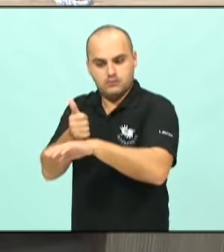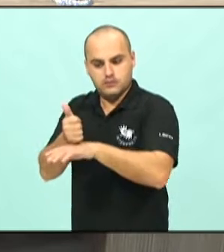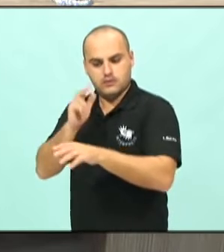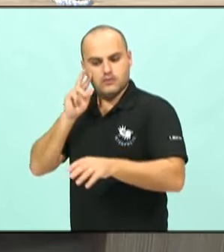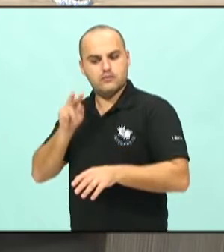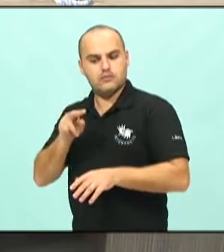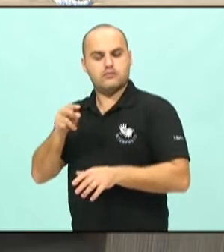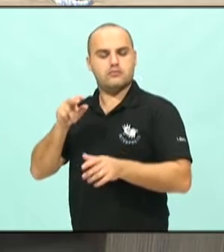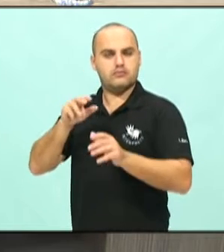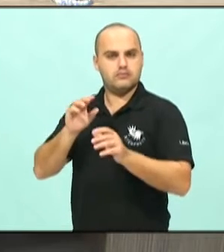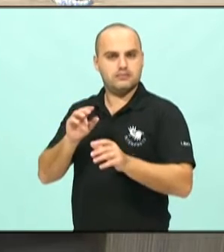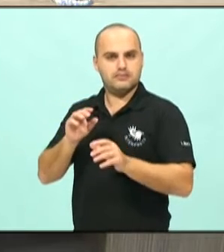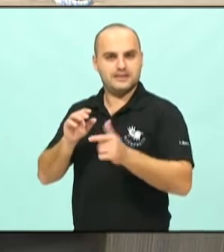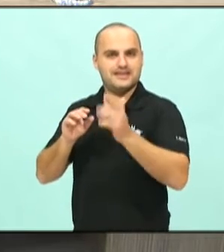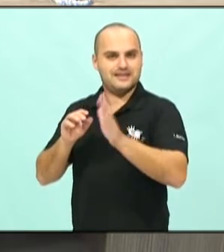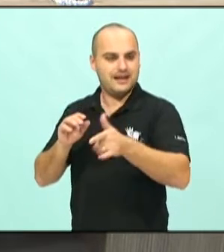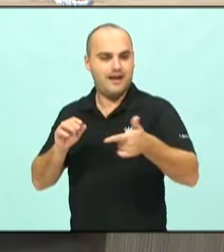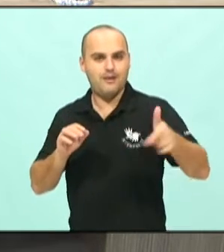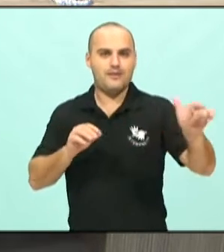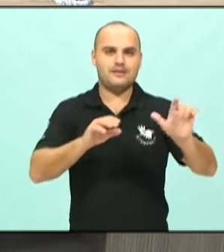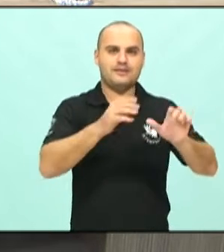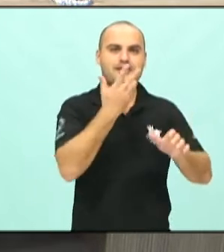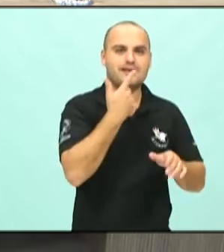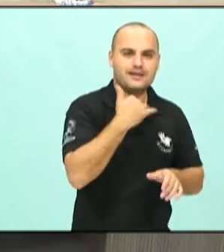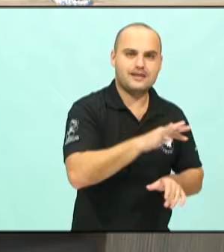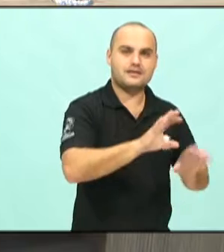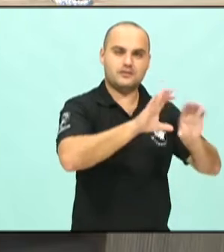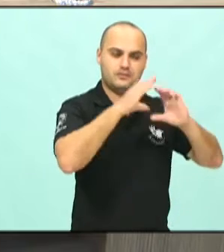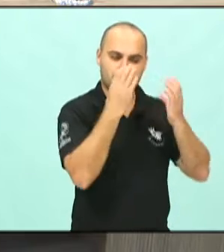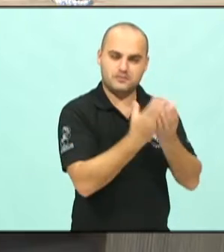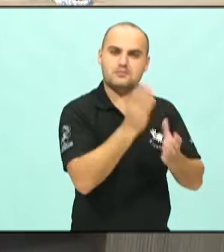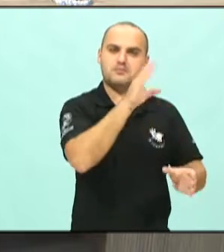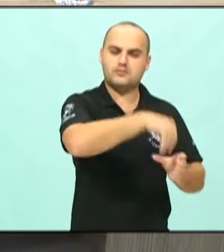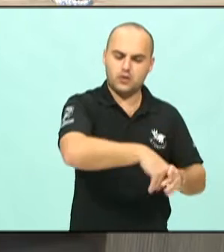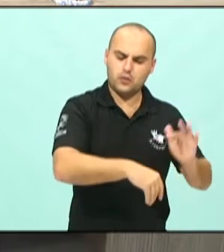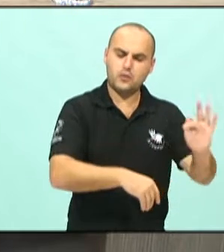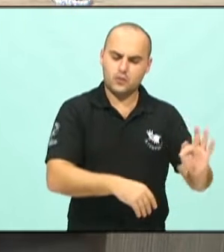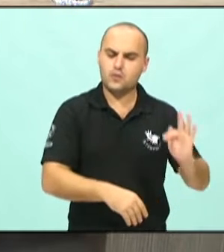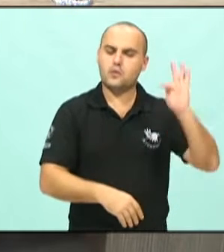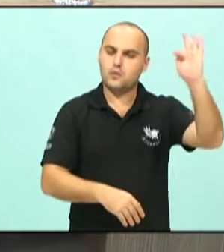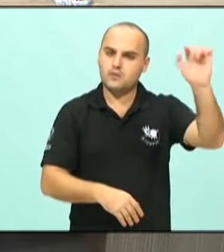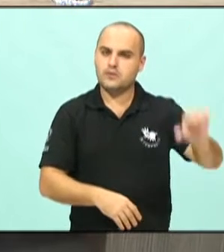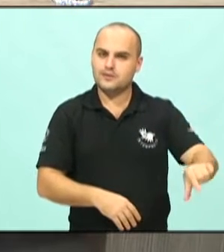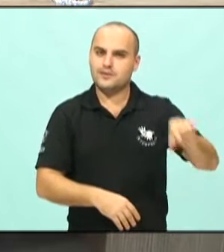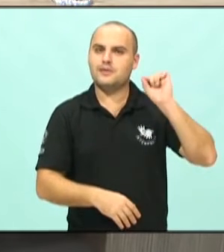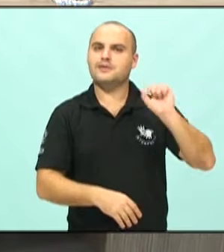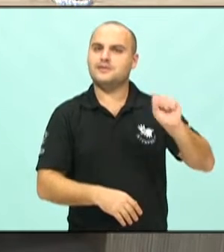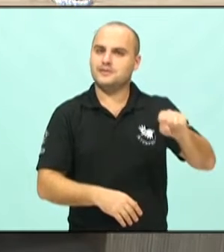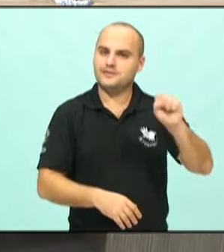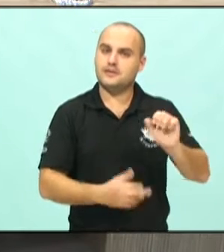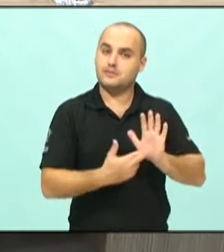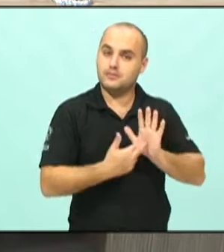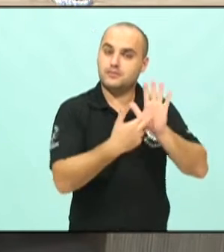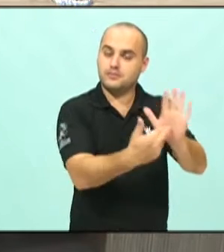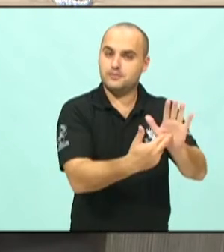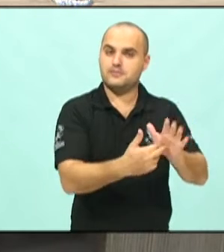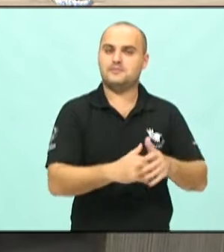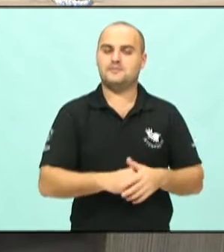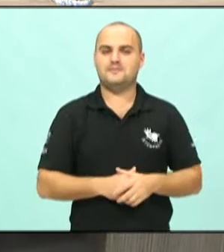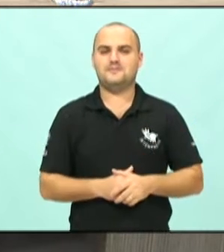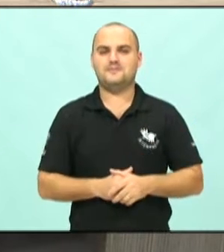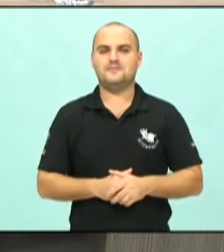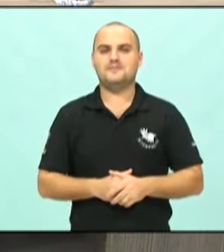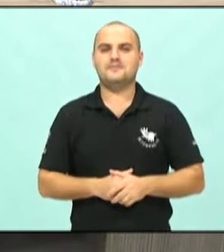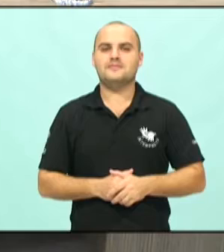trabalho dentro da comunidade que pode continuar daqui lá na frente ele ser escolhido também para representar a modalidade que está sendo trabalhada.